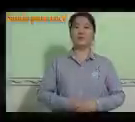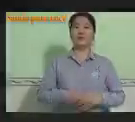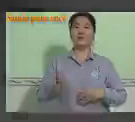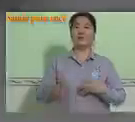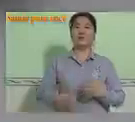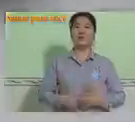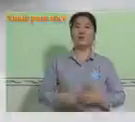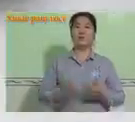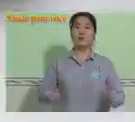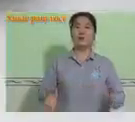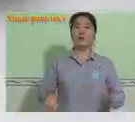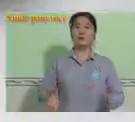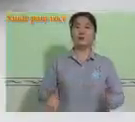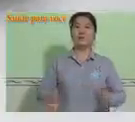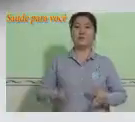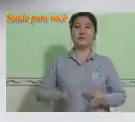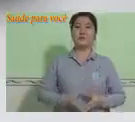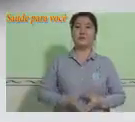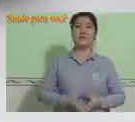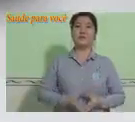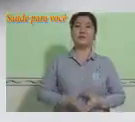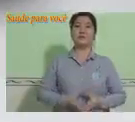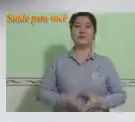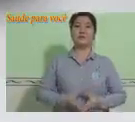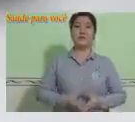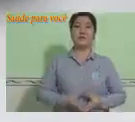Cálculo ausência de jazz está dentro dos valores normais.